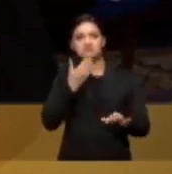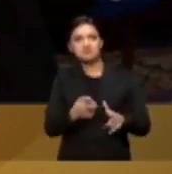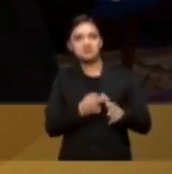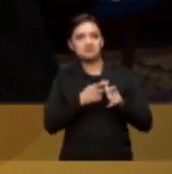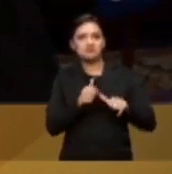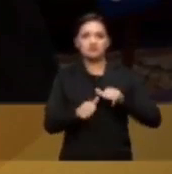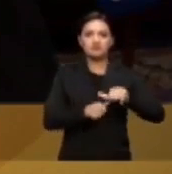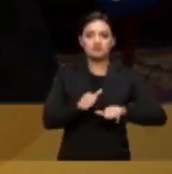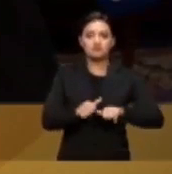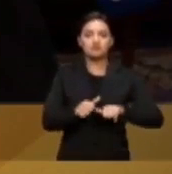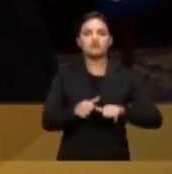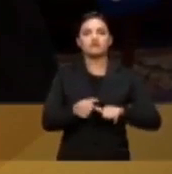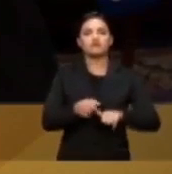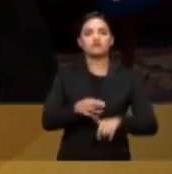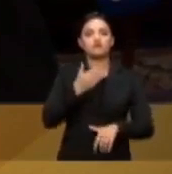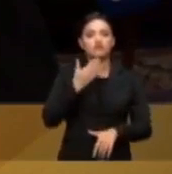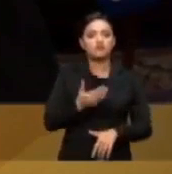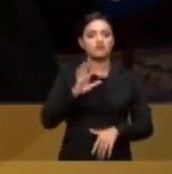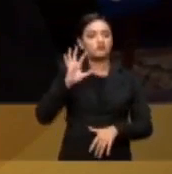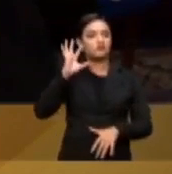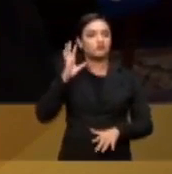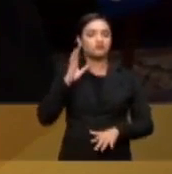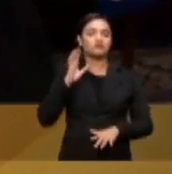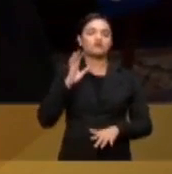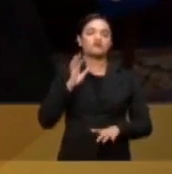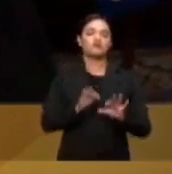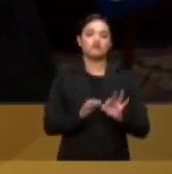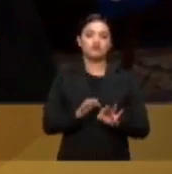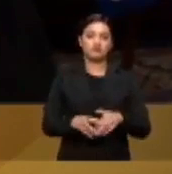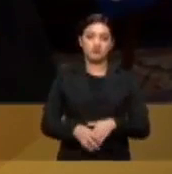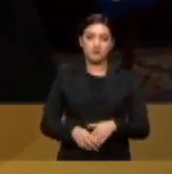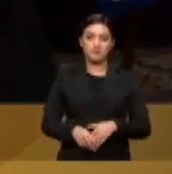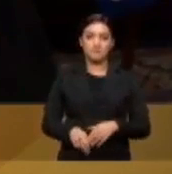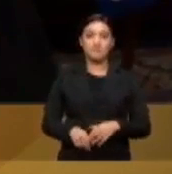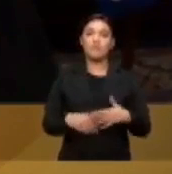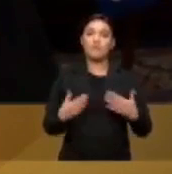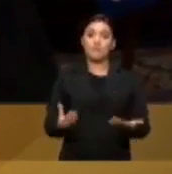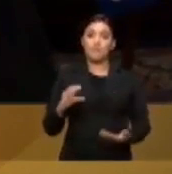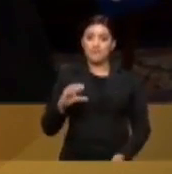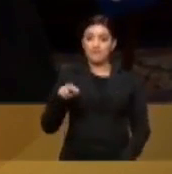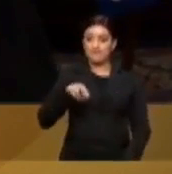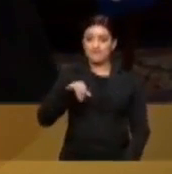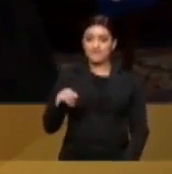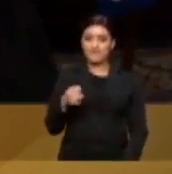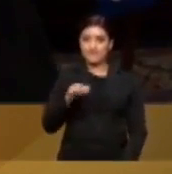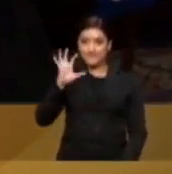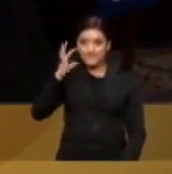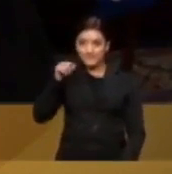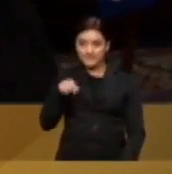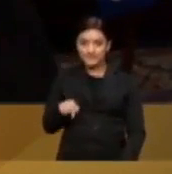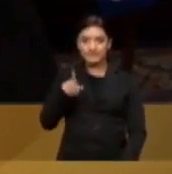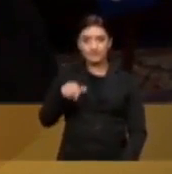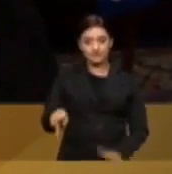modificando ou inibindo a eficácia das decisões judiciais. As decisões do Conselho Nacional de Justiça são de